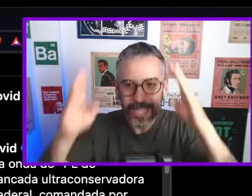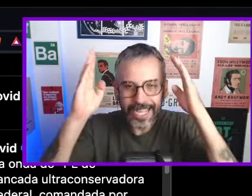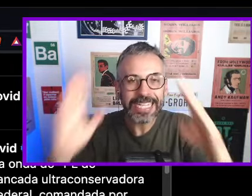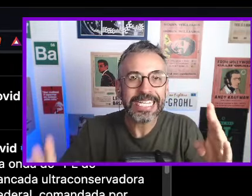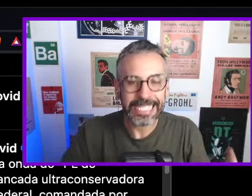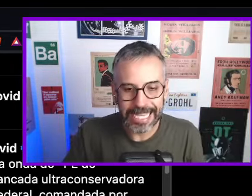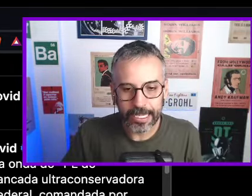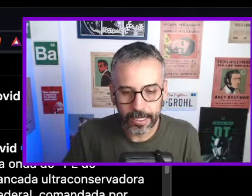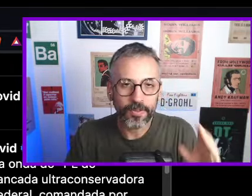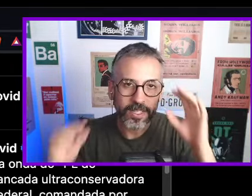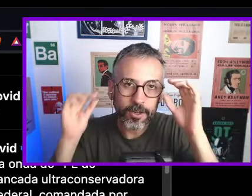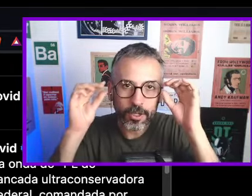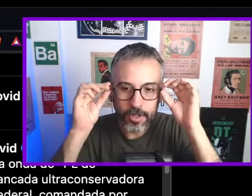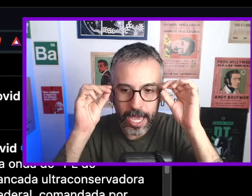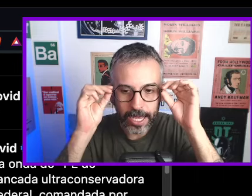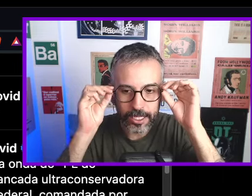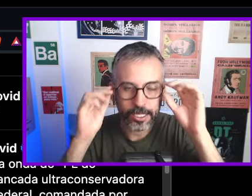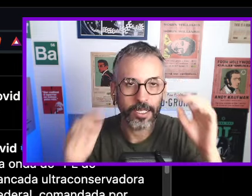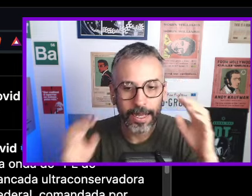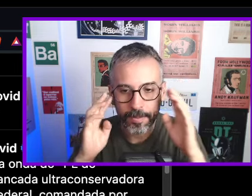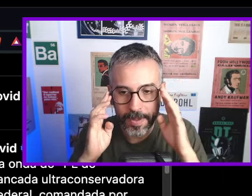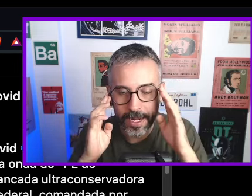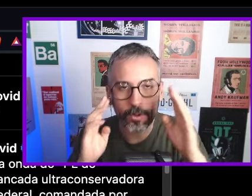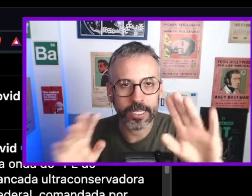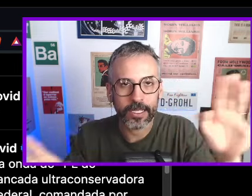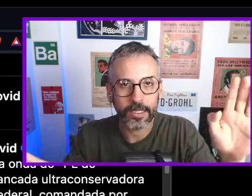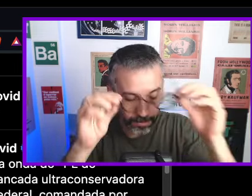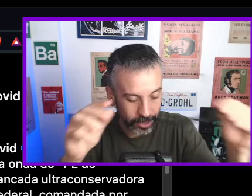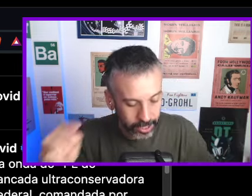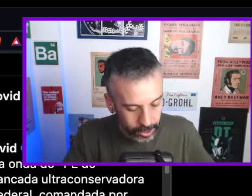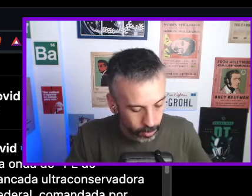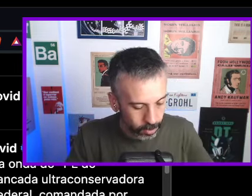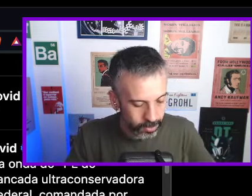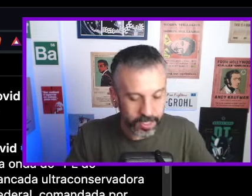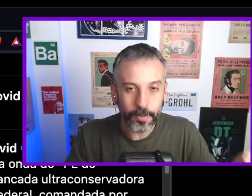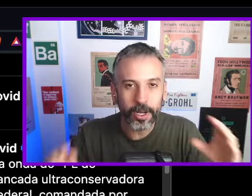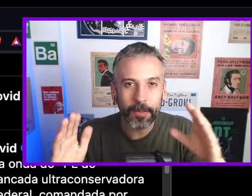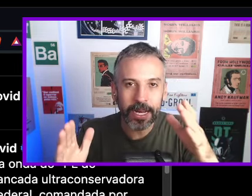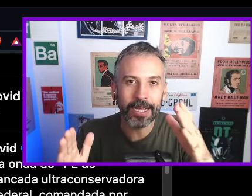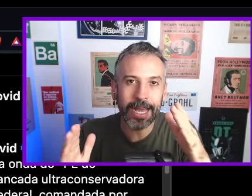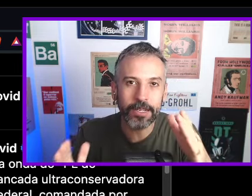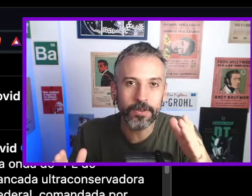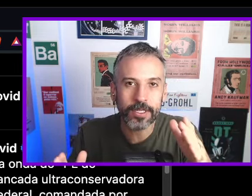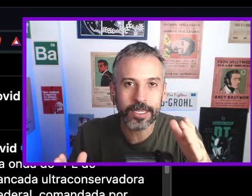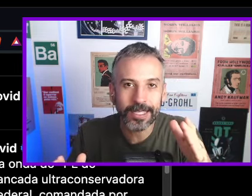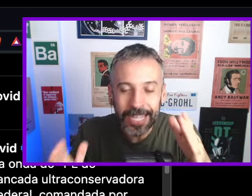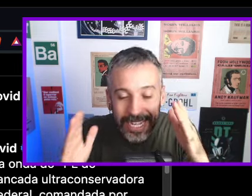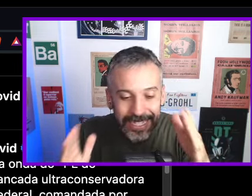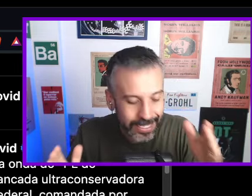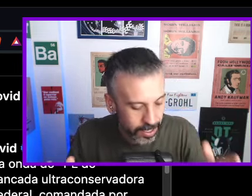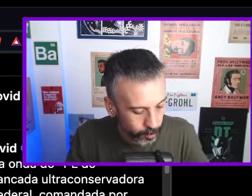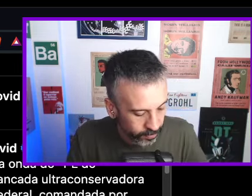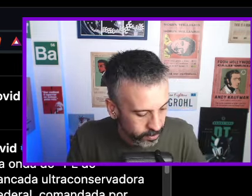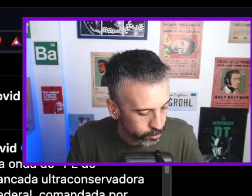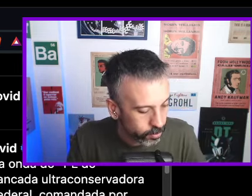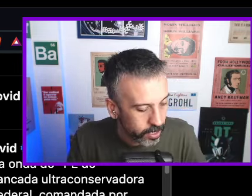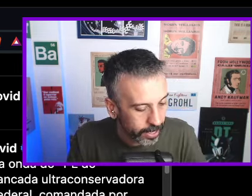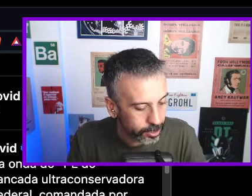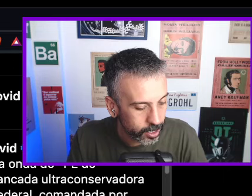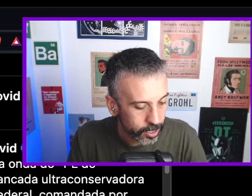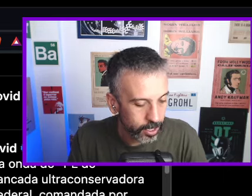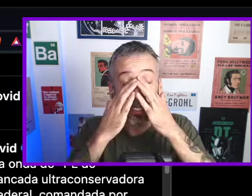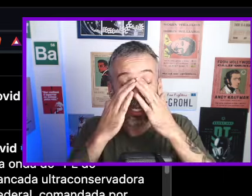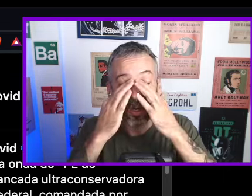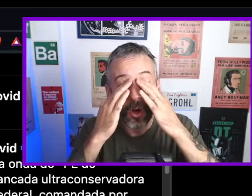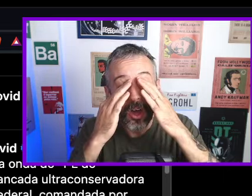primeiramente. Vocês têm que agradecer por eu fazer o show do React, tá? Primeira coisa, tá? Vou até tirar o óculos aqui para olhar bem na cara de vocês. Tem que agradecer por eu fazer o